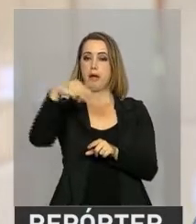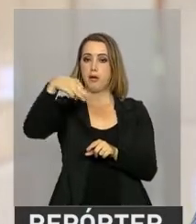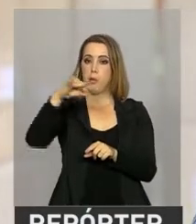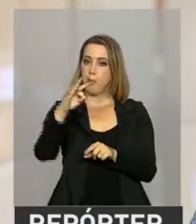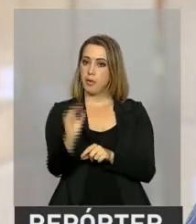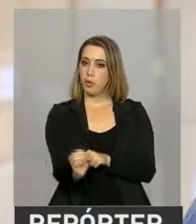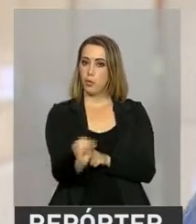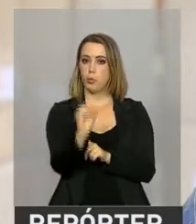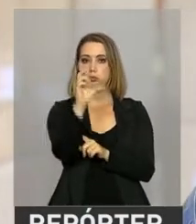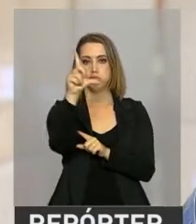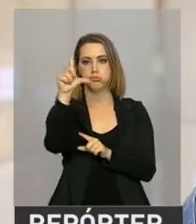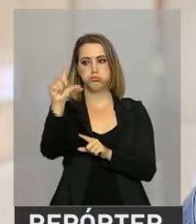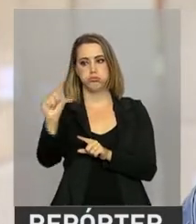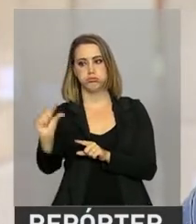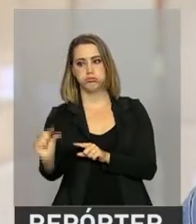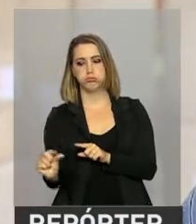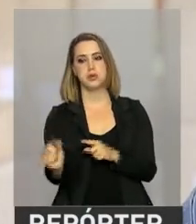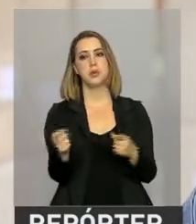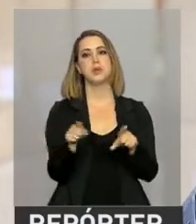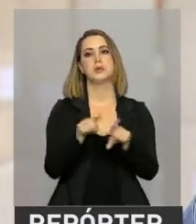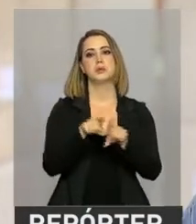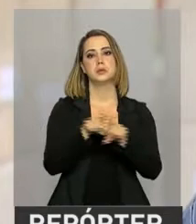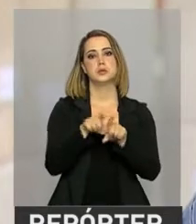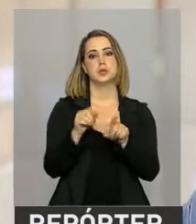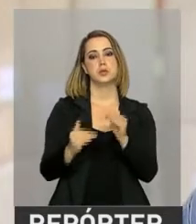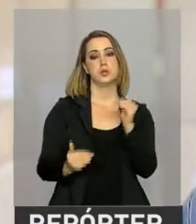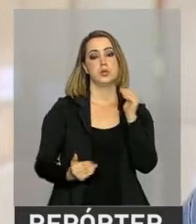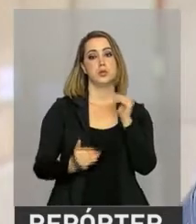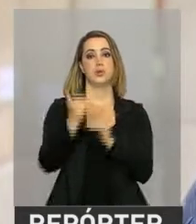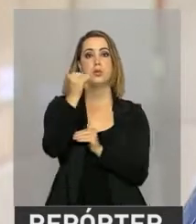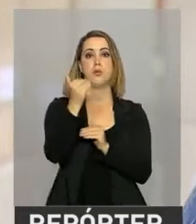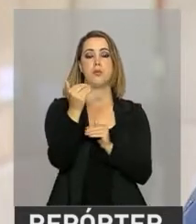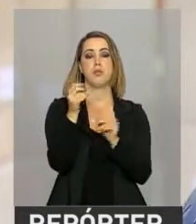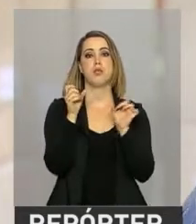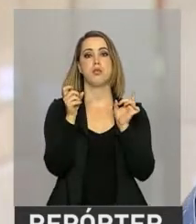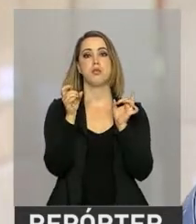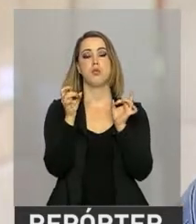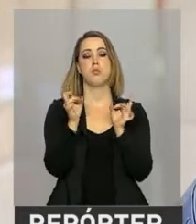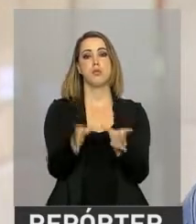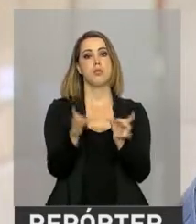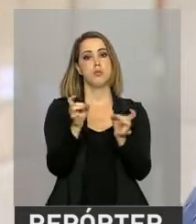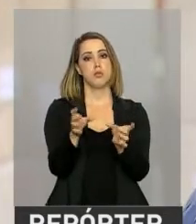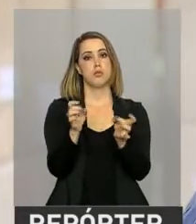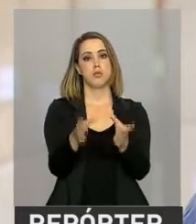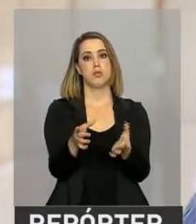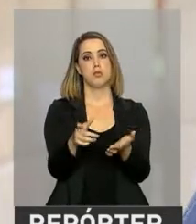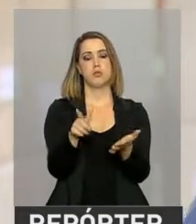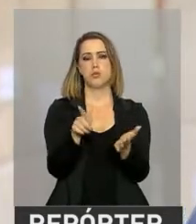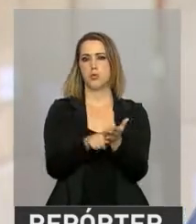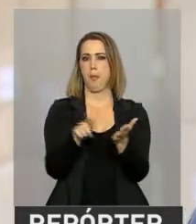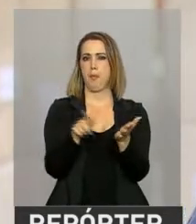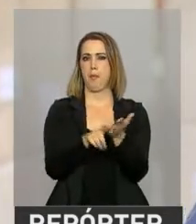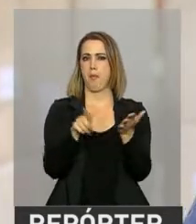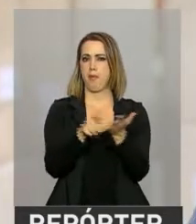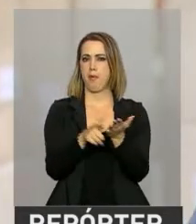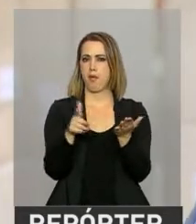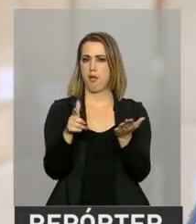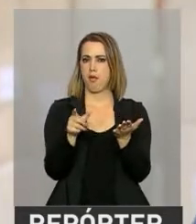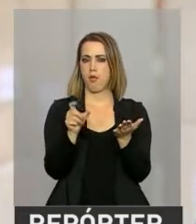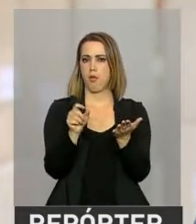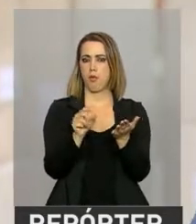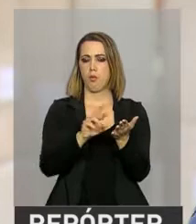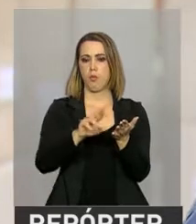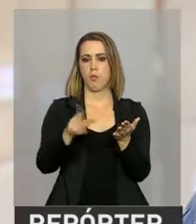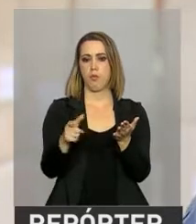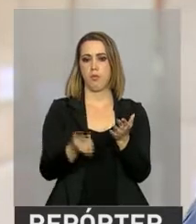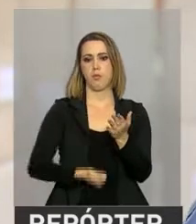a exportação, quanto aumento da venda do papelão ondulado, que indica maior atividade